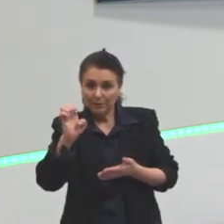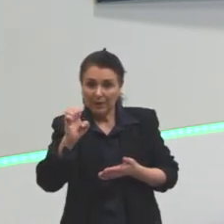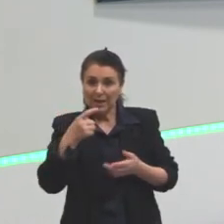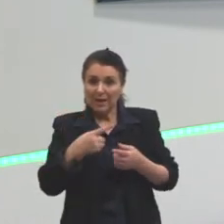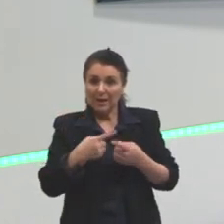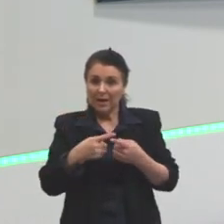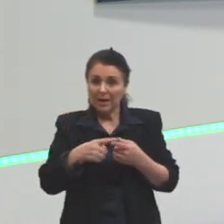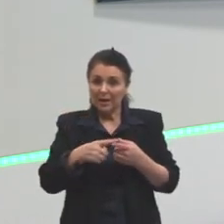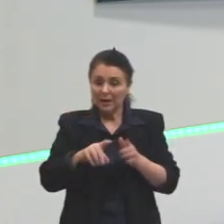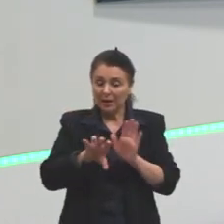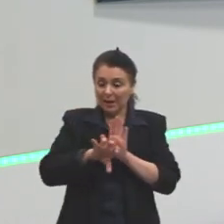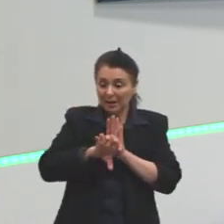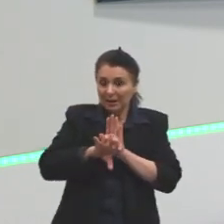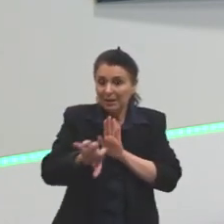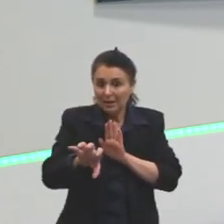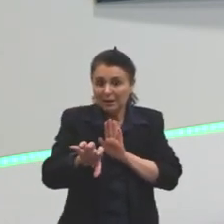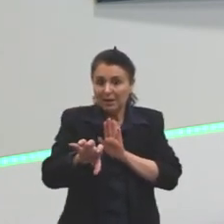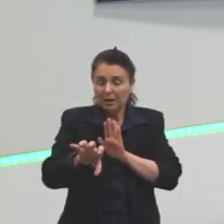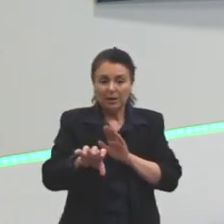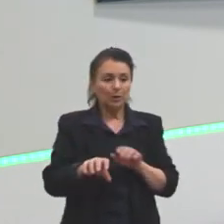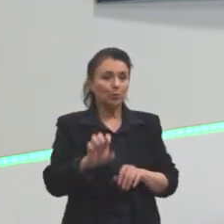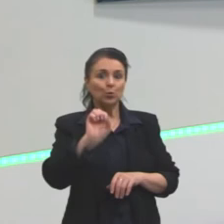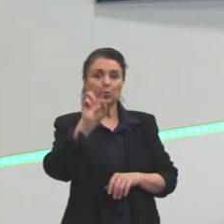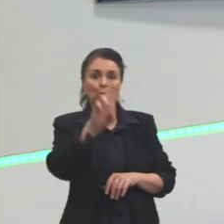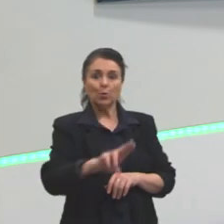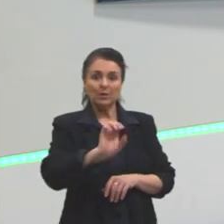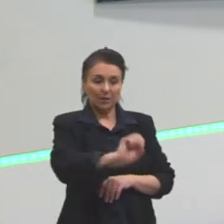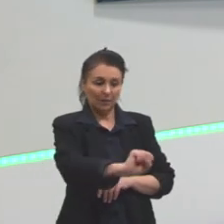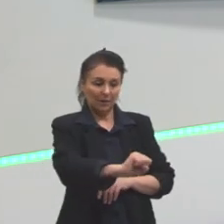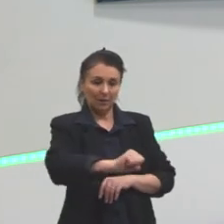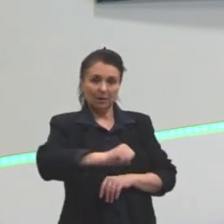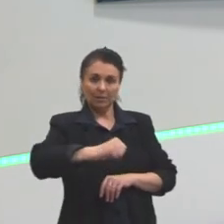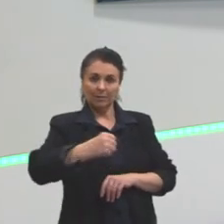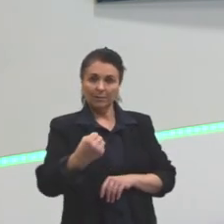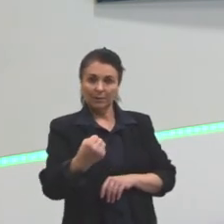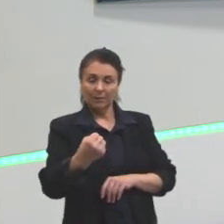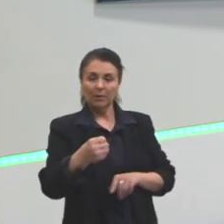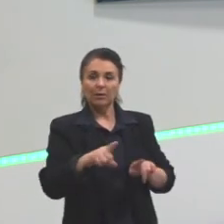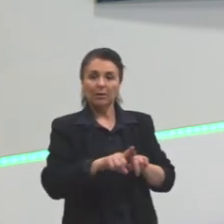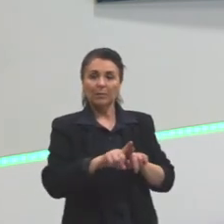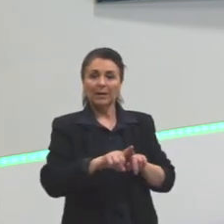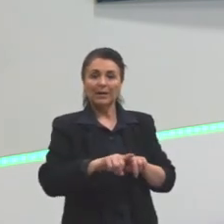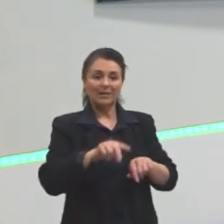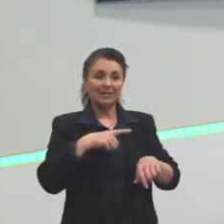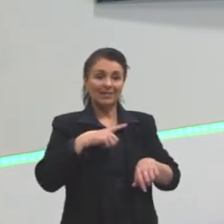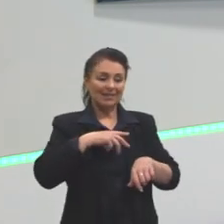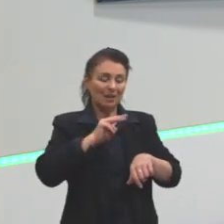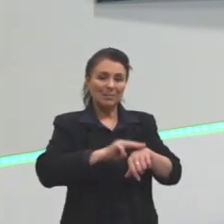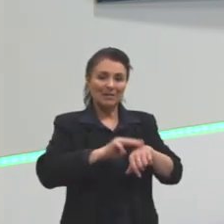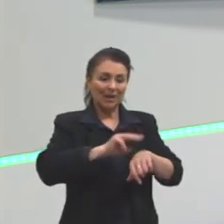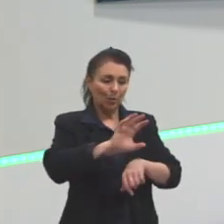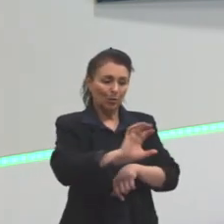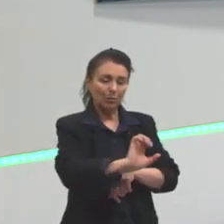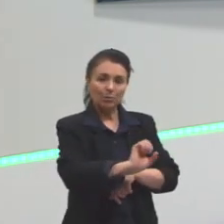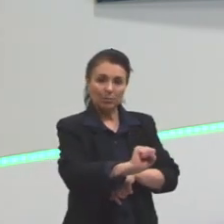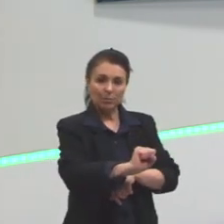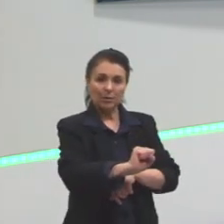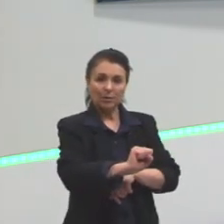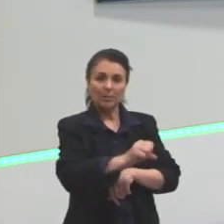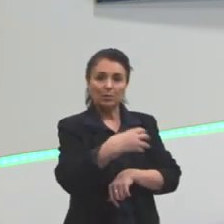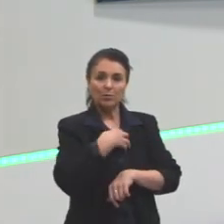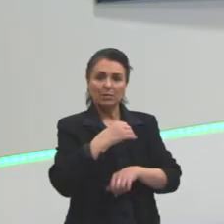você abre a porta do carro e por descuido Encosta na parte metálica do carro também pode dar um choque